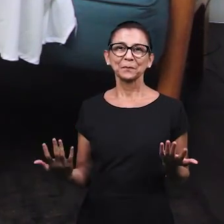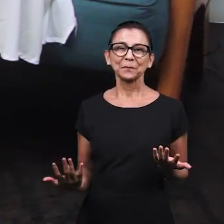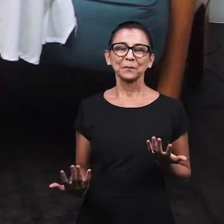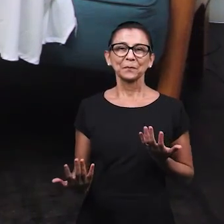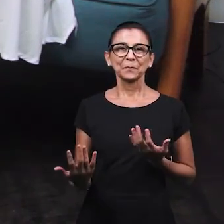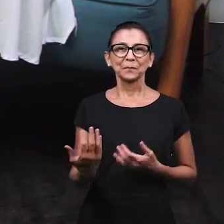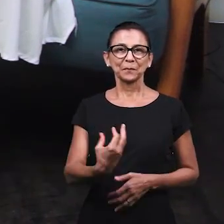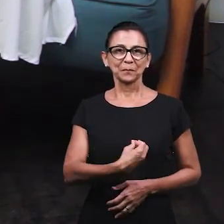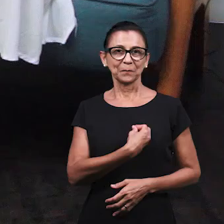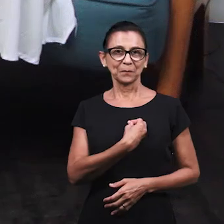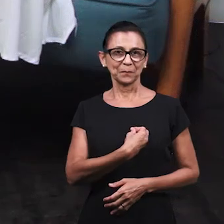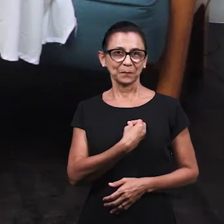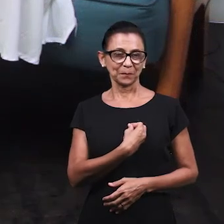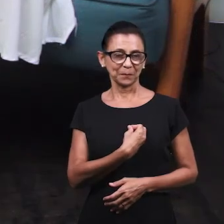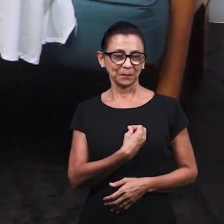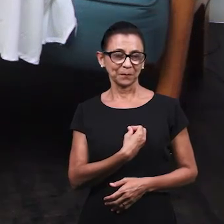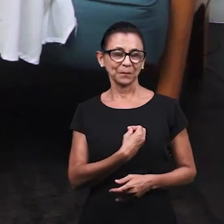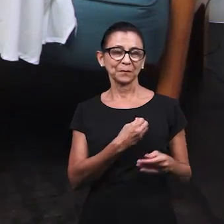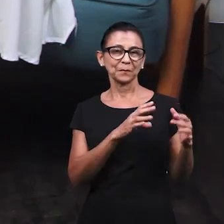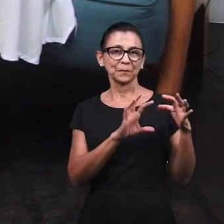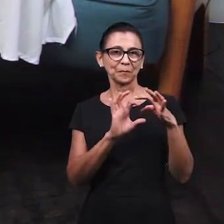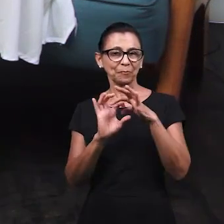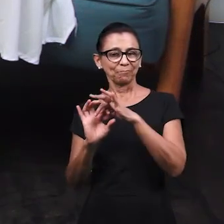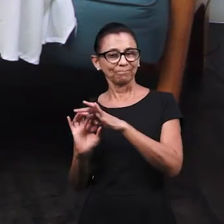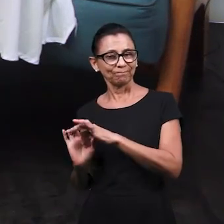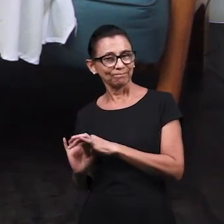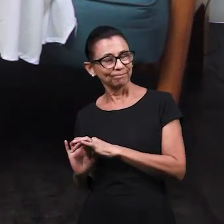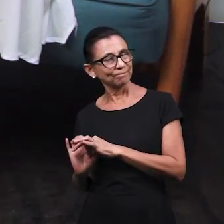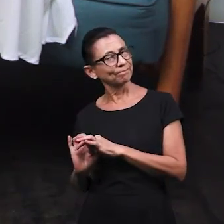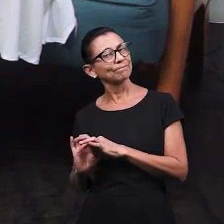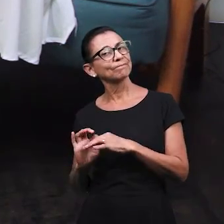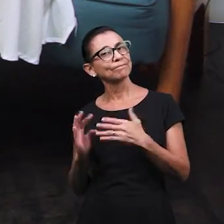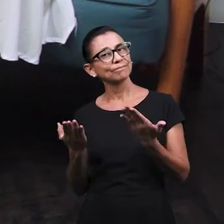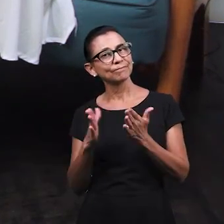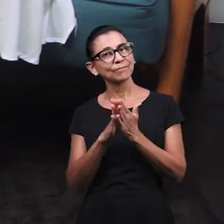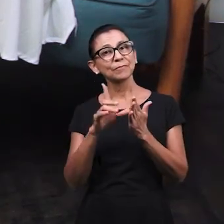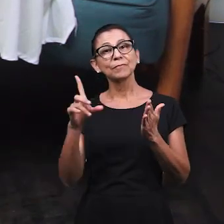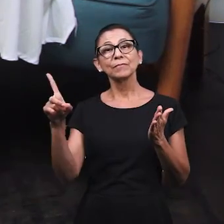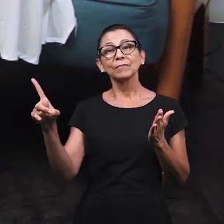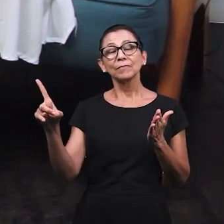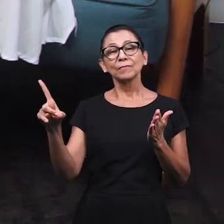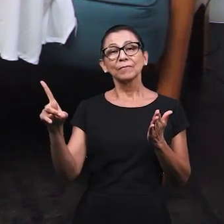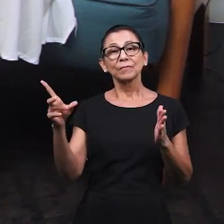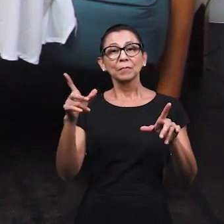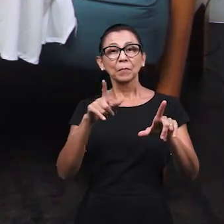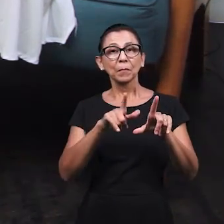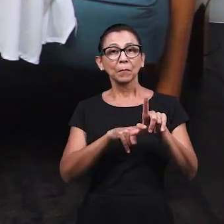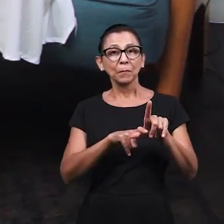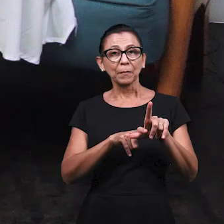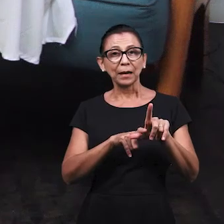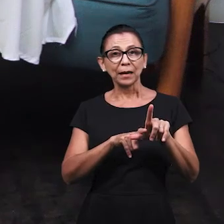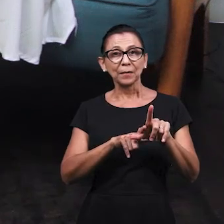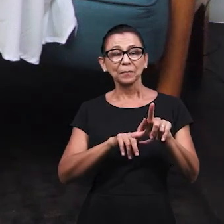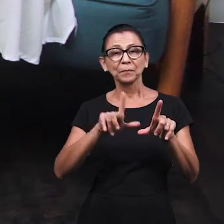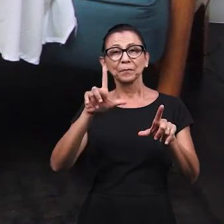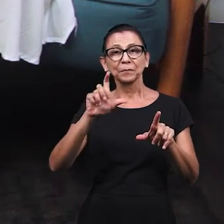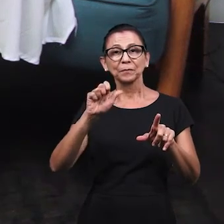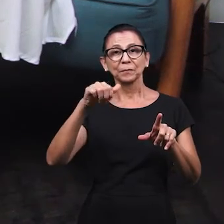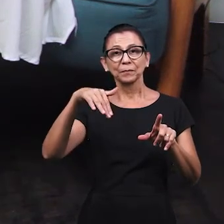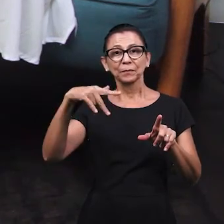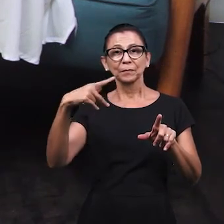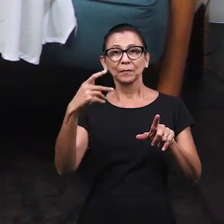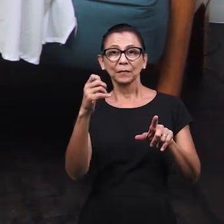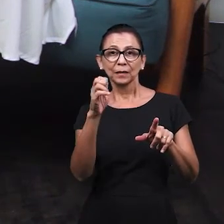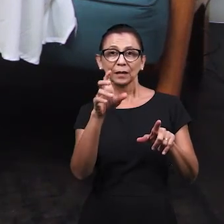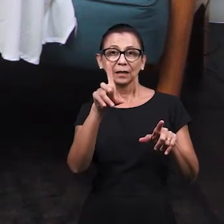contribuindo como participante desse contexto, a palavra ela é isso, né? É lâmpada para os meus pés e luz para o meu caminho.